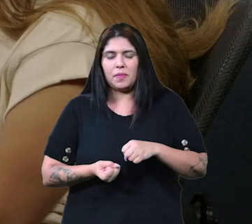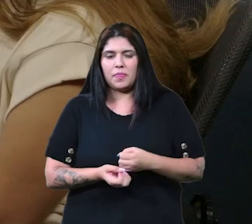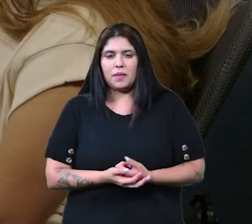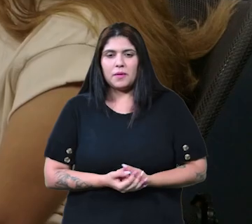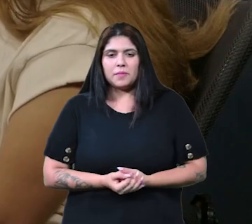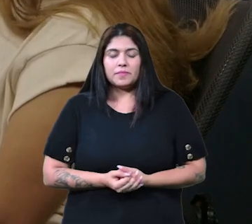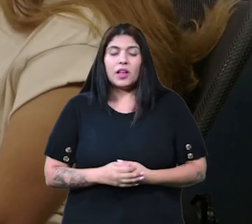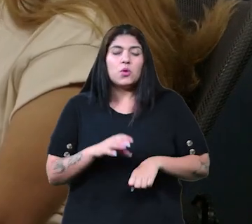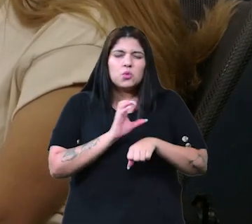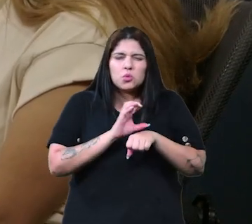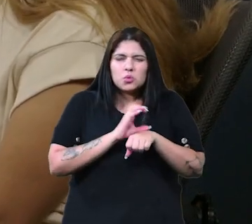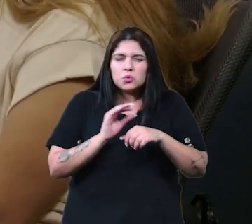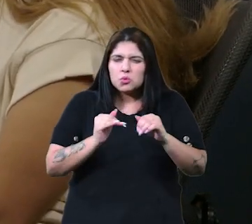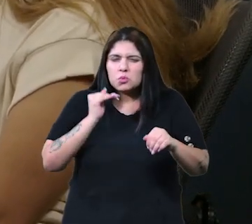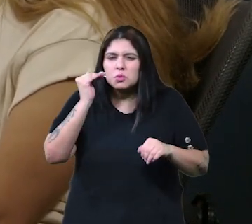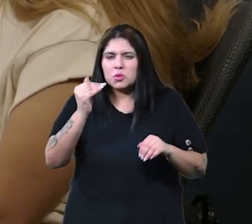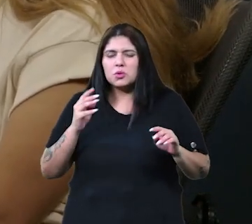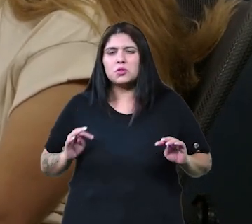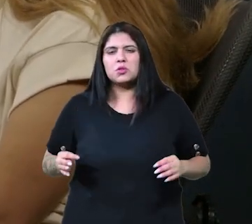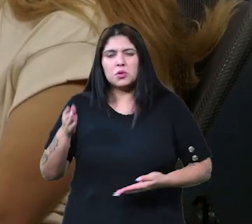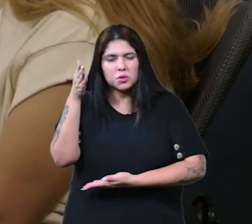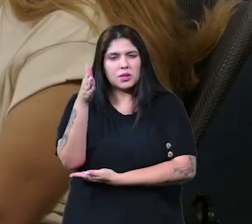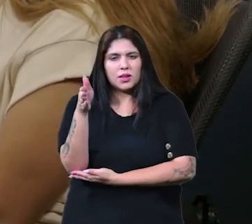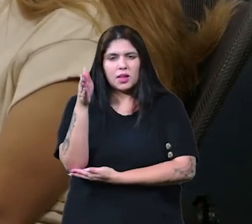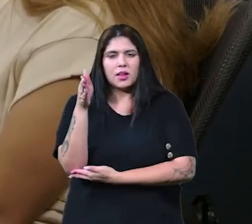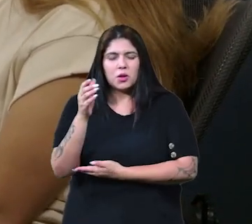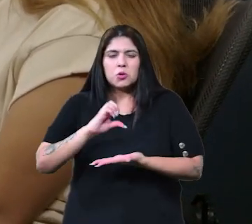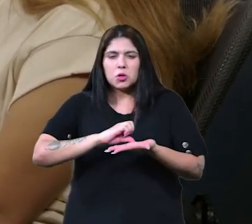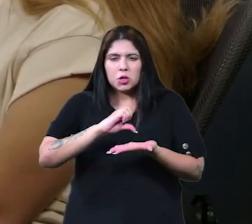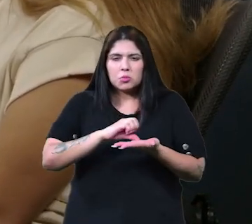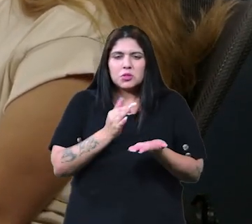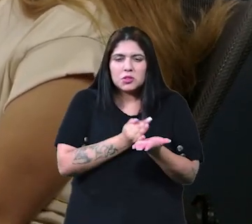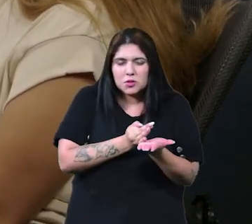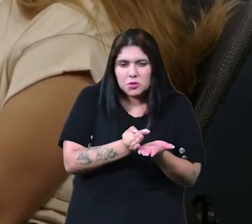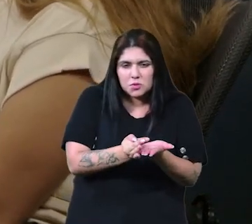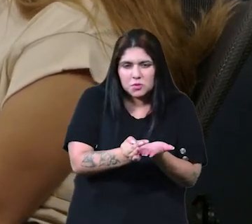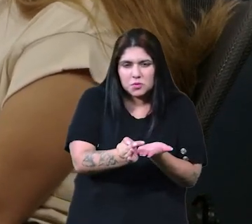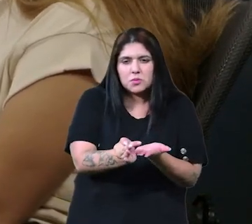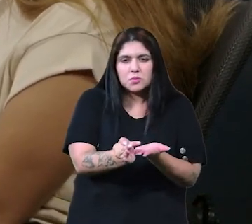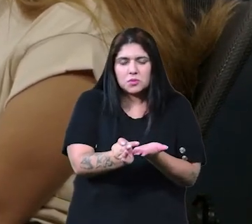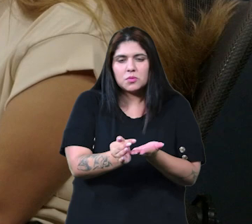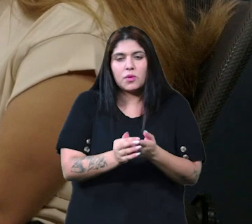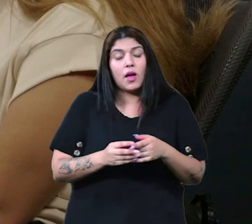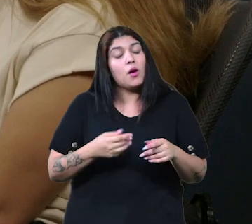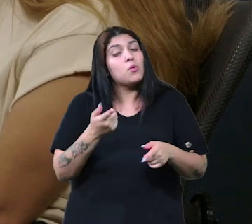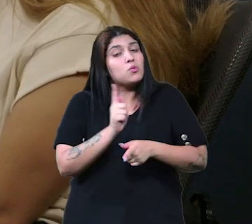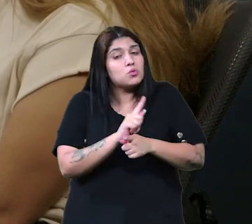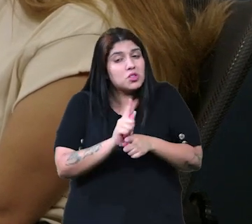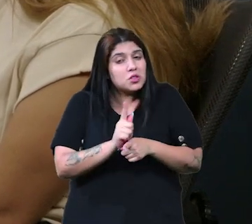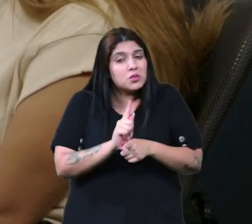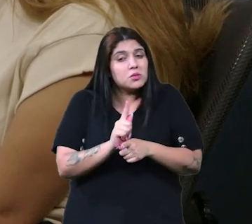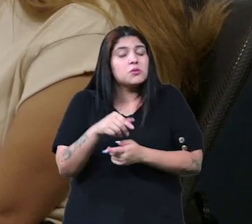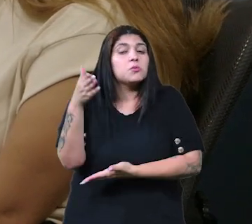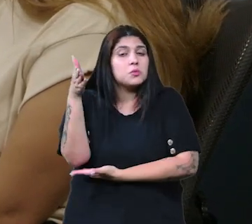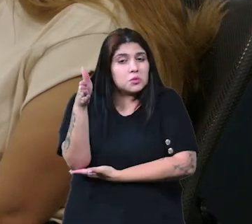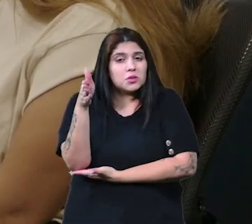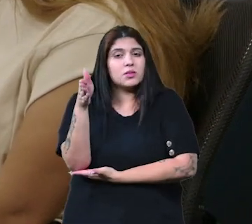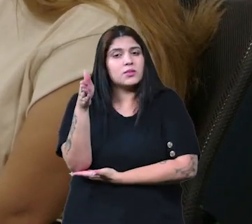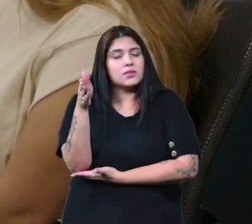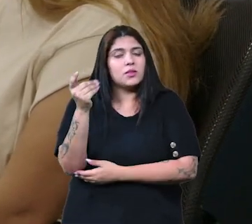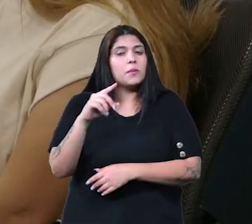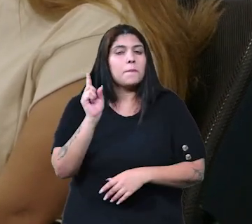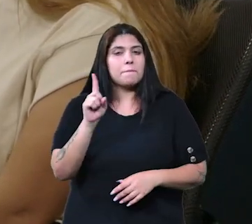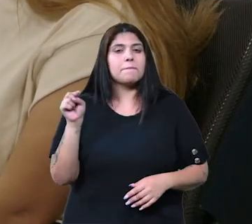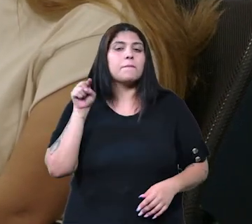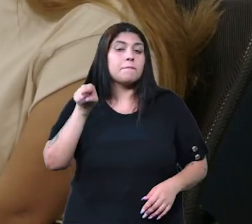curso superior de hotelaria que a gente tem no IFB Campus Riacho Fundo, na verdade é um curso de gestão hoteleira. Então os meninos eles têm acesso